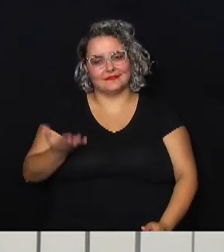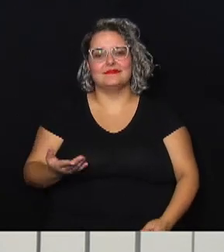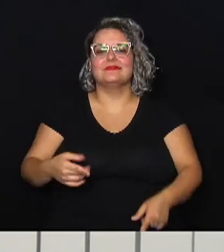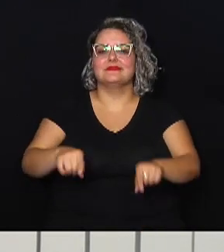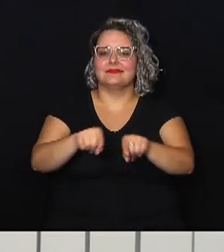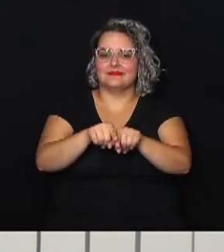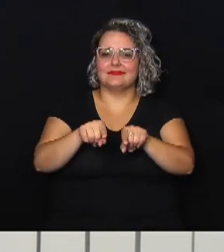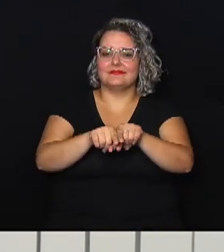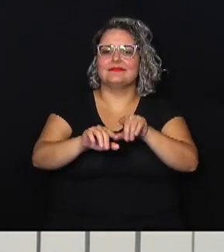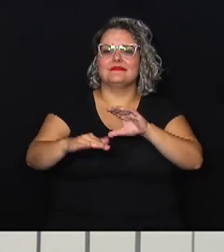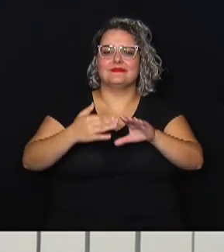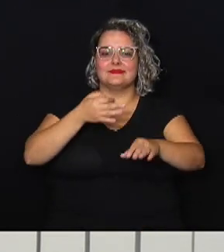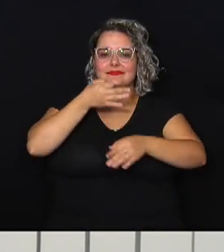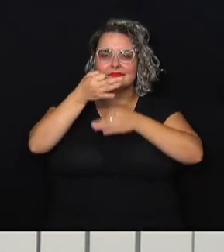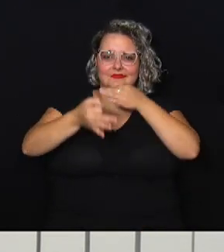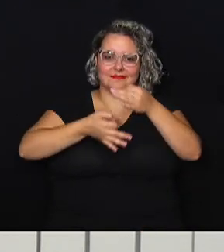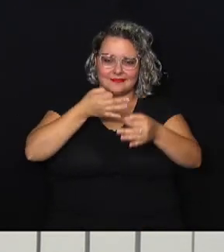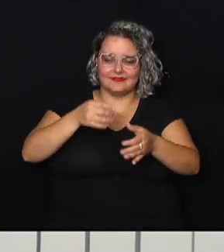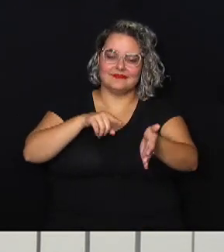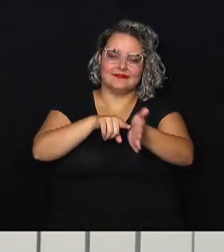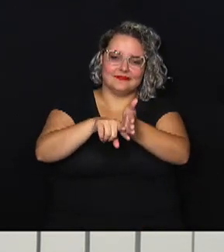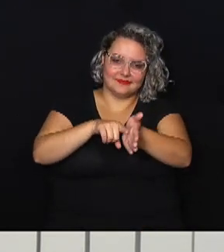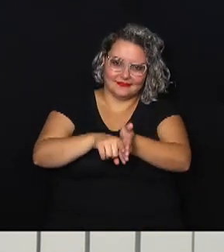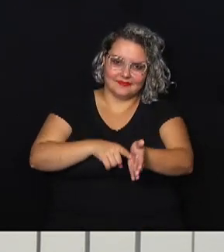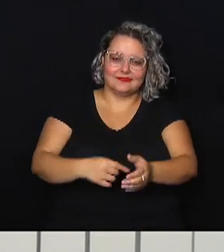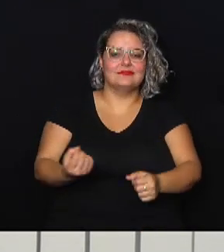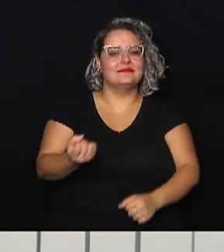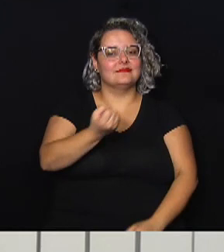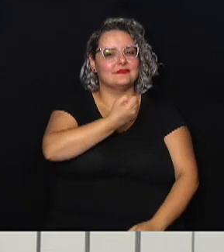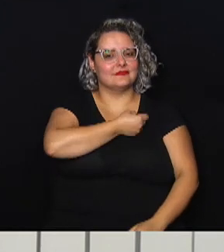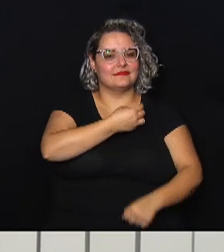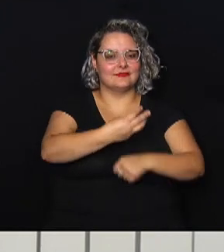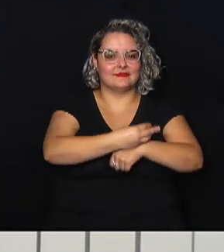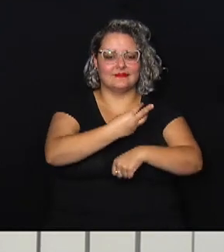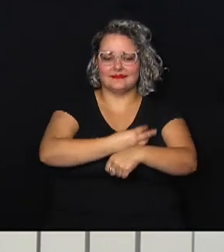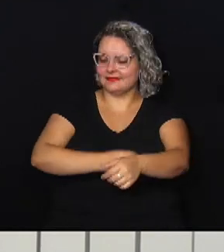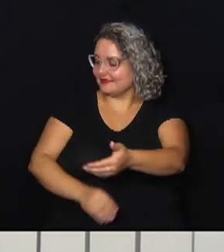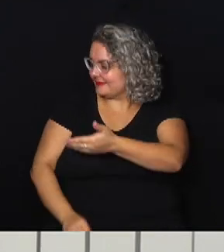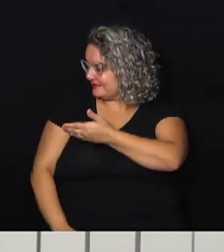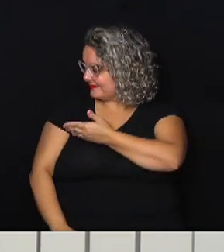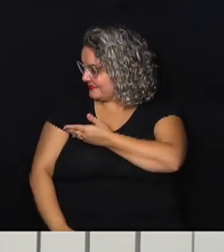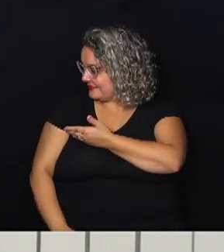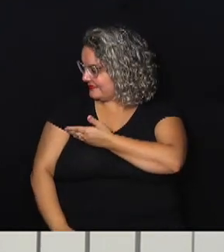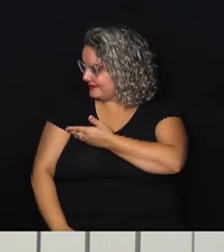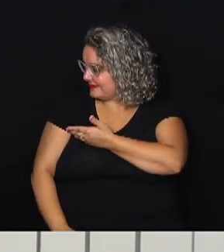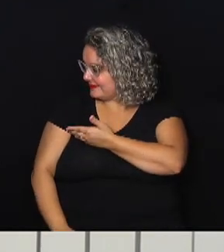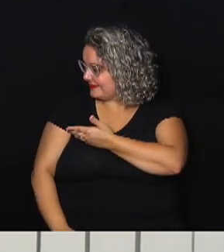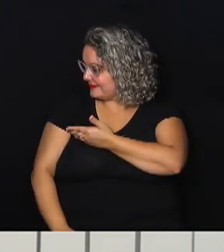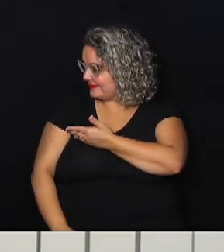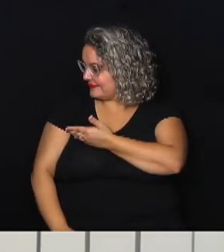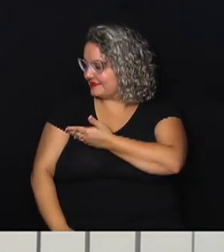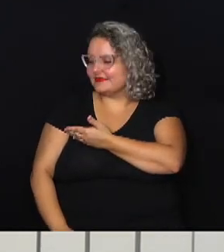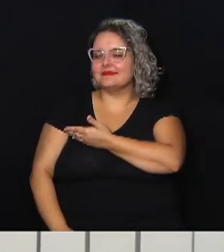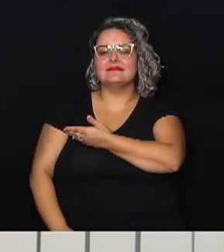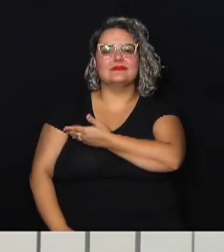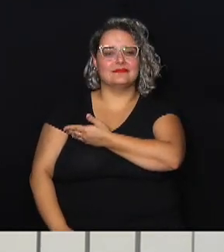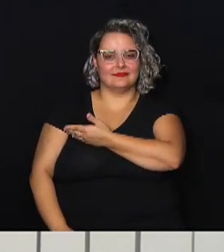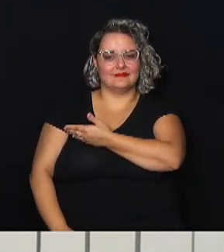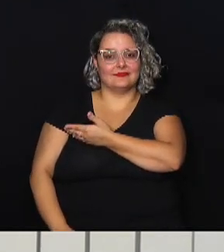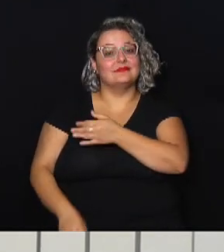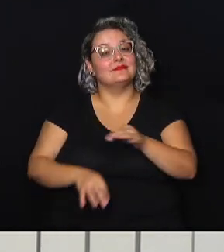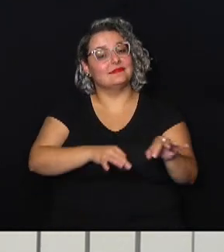mandar pergunta. O número do nosso WhatsApp já está aí no seu vídeo. Deixa ele anotado no seu celular. E se ao longo do nosso